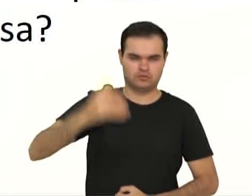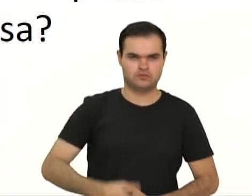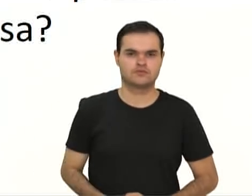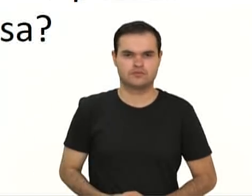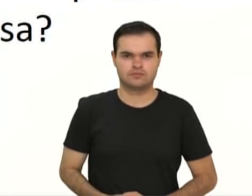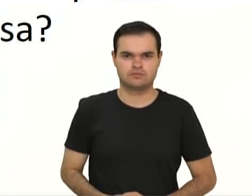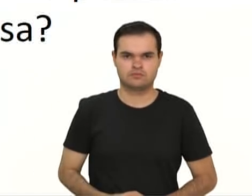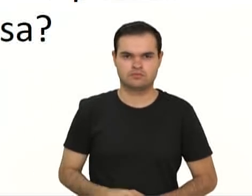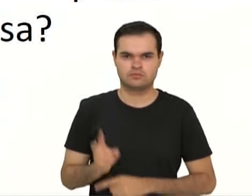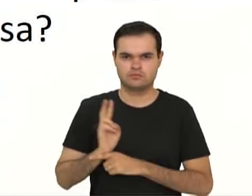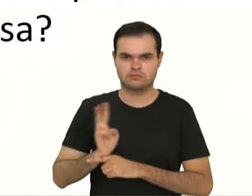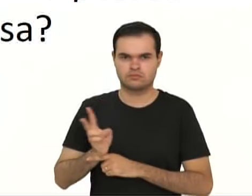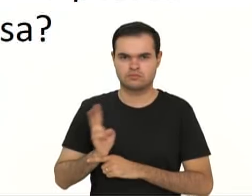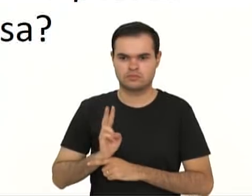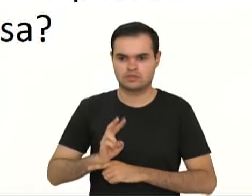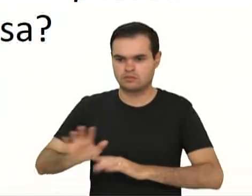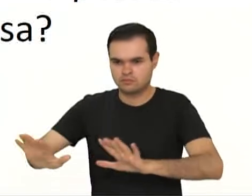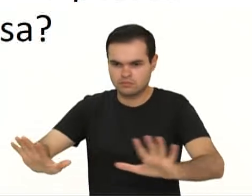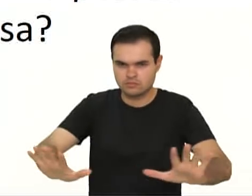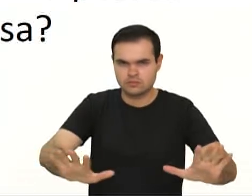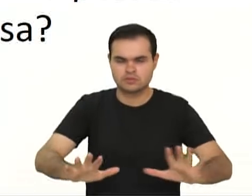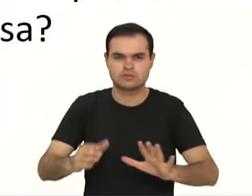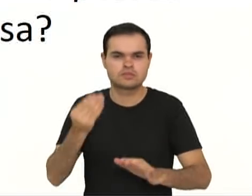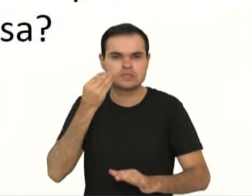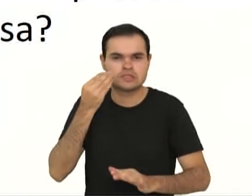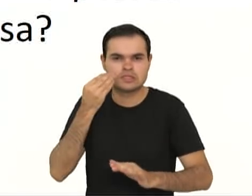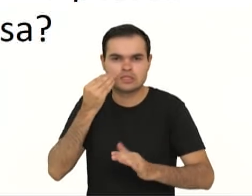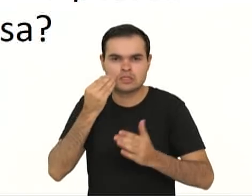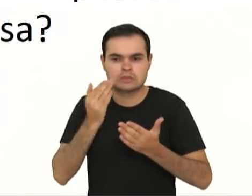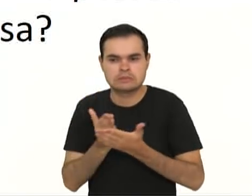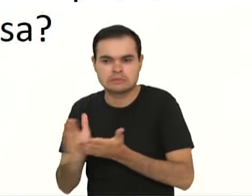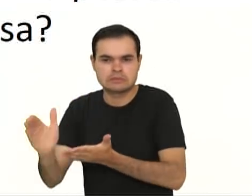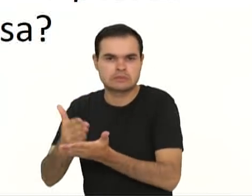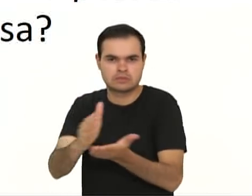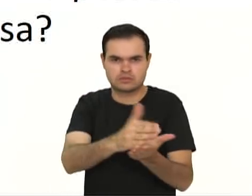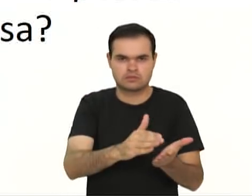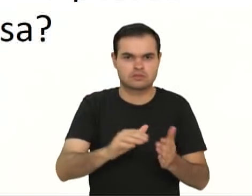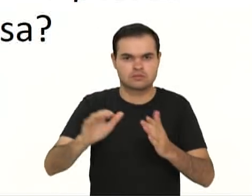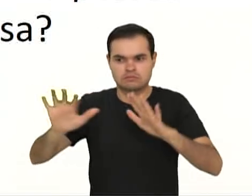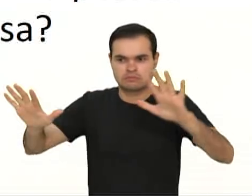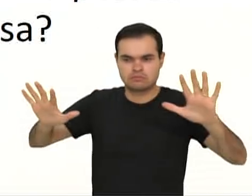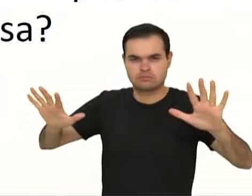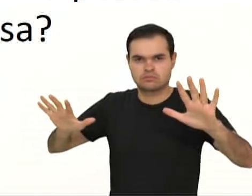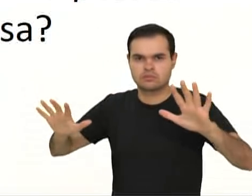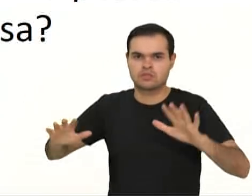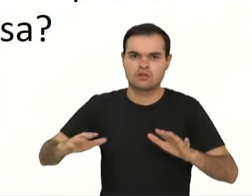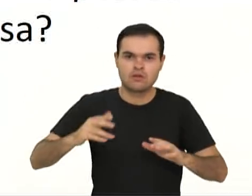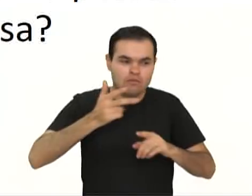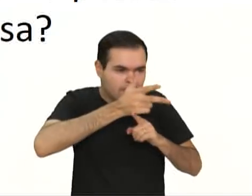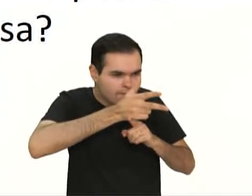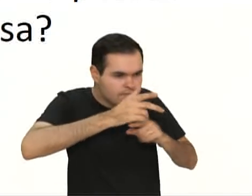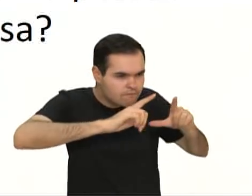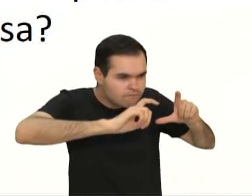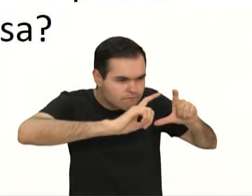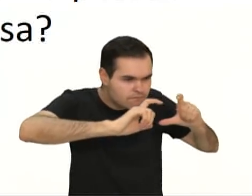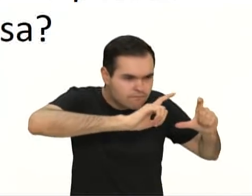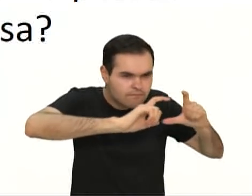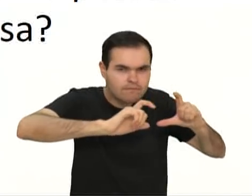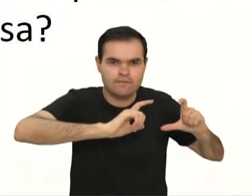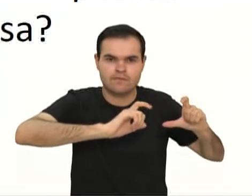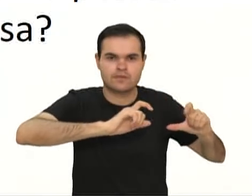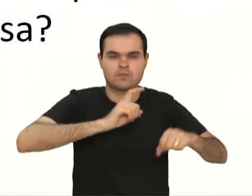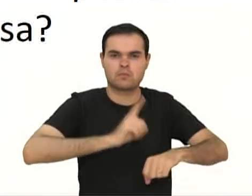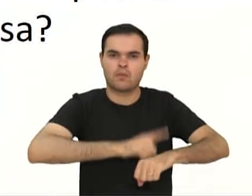o segurança está tentando impedir que o fotógrafo tire uma imagem, uma fotografia, registre